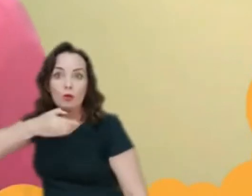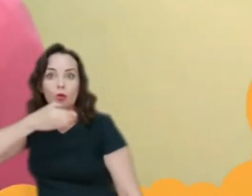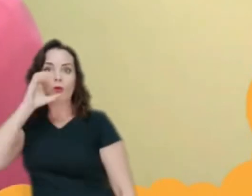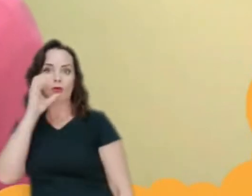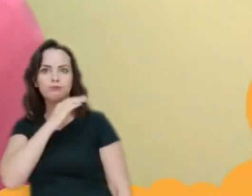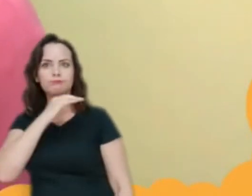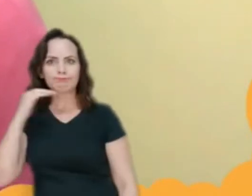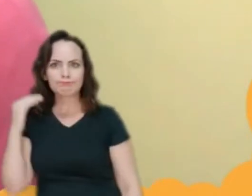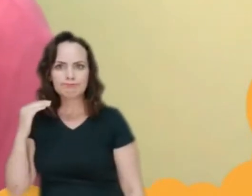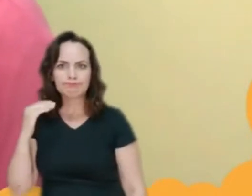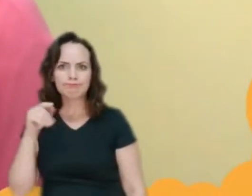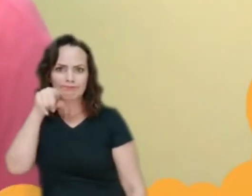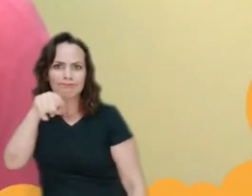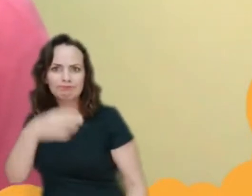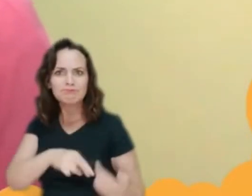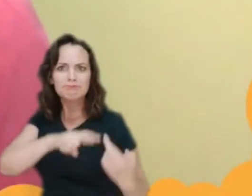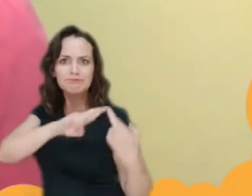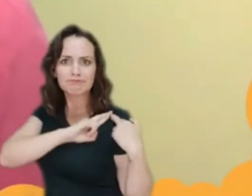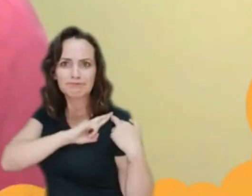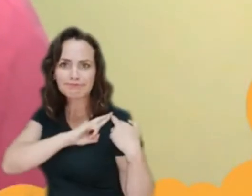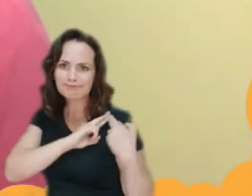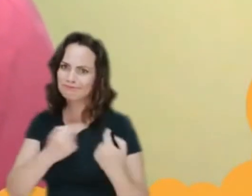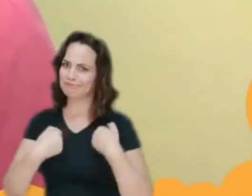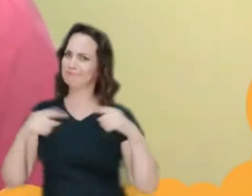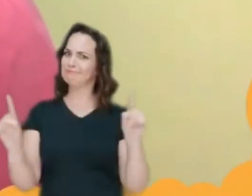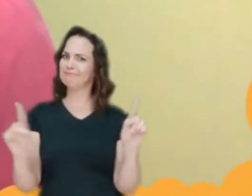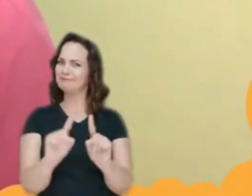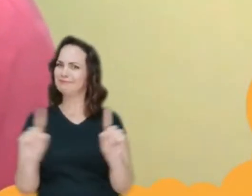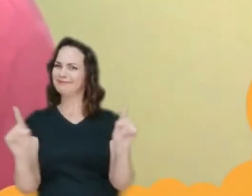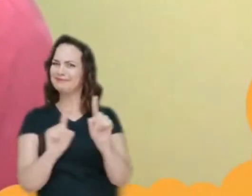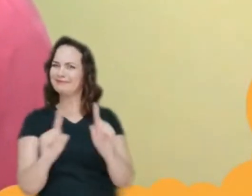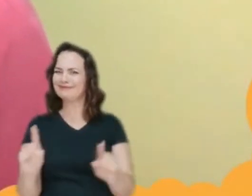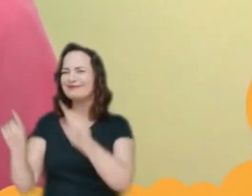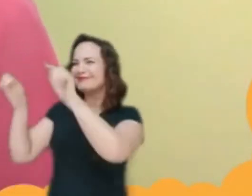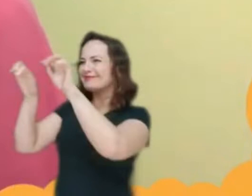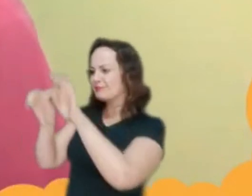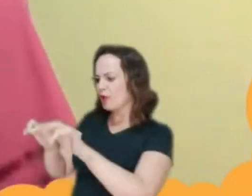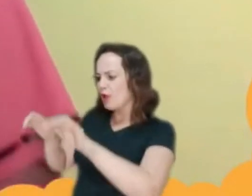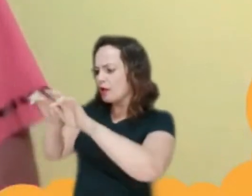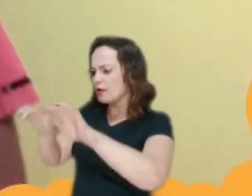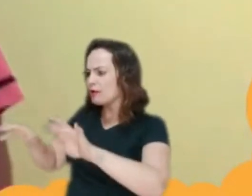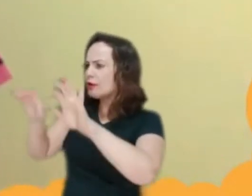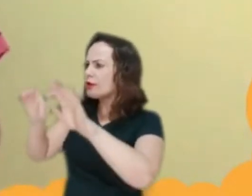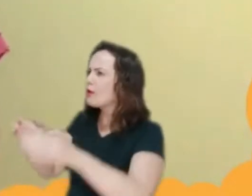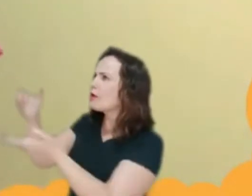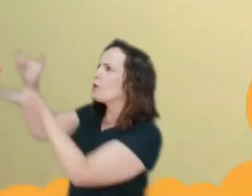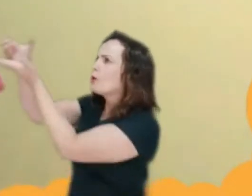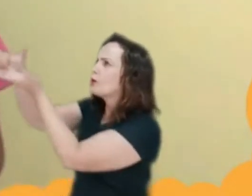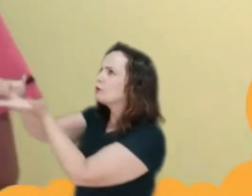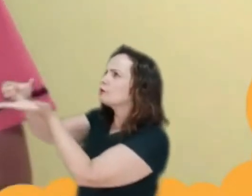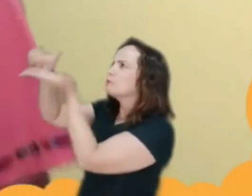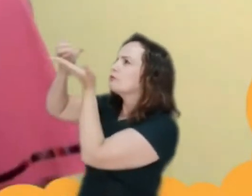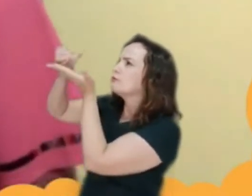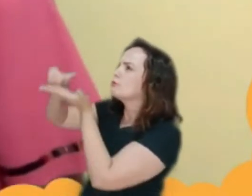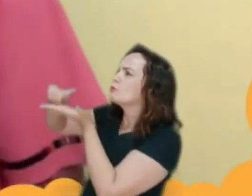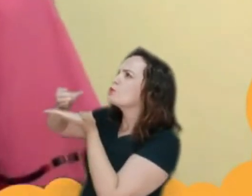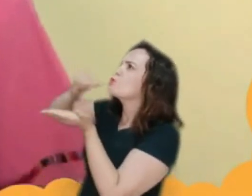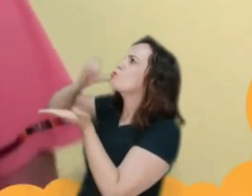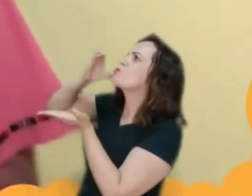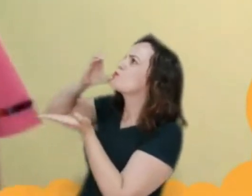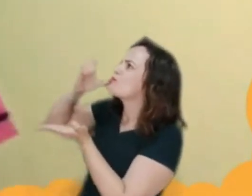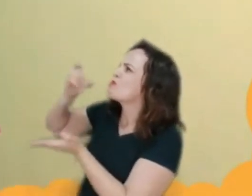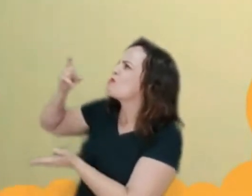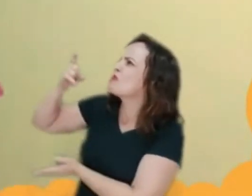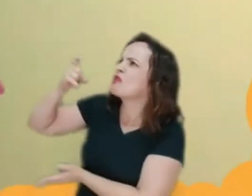morreu e ocupado, não fui eu. E lá em cima do pirâmide tem um